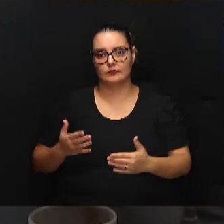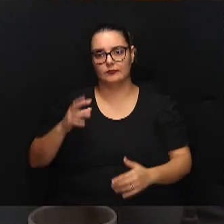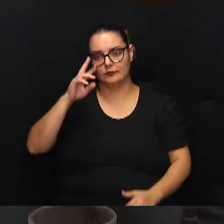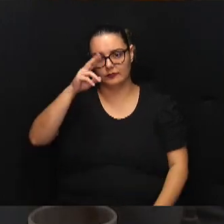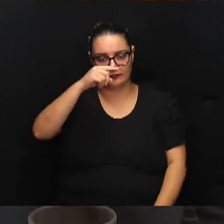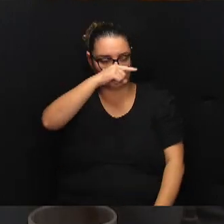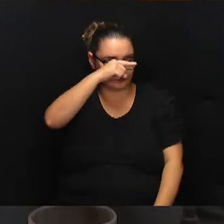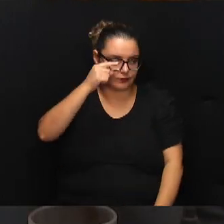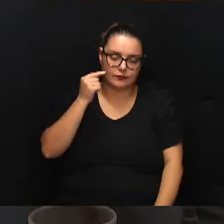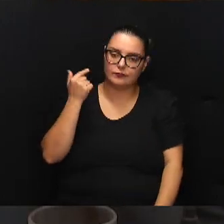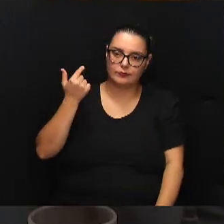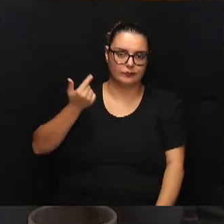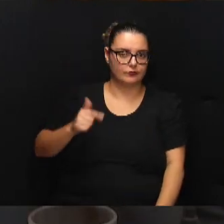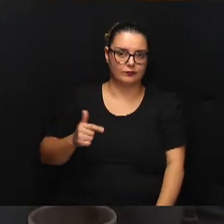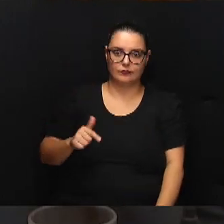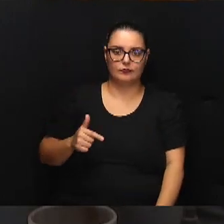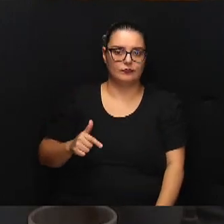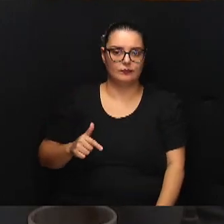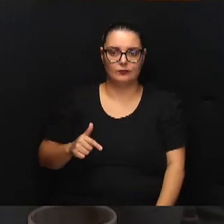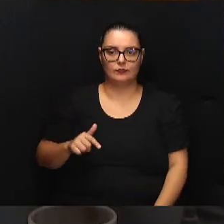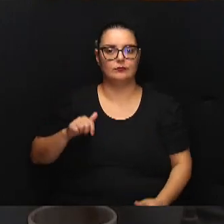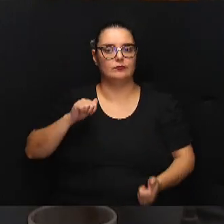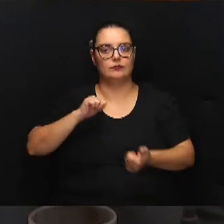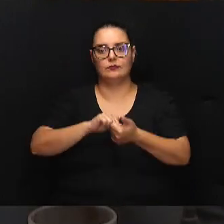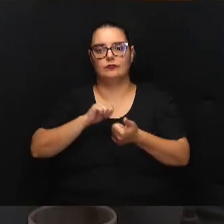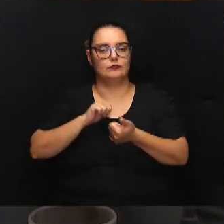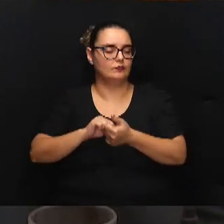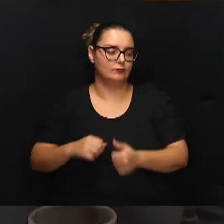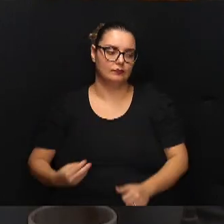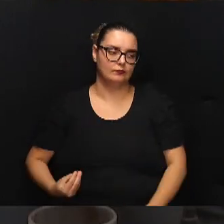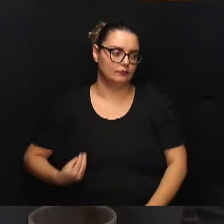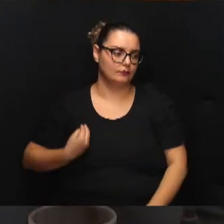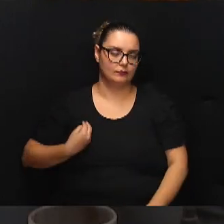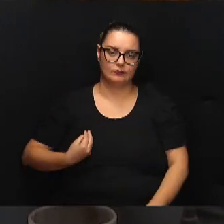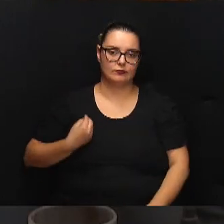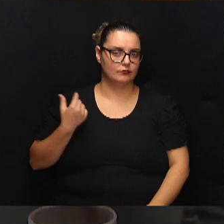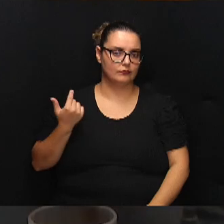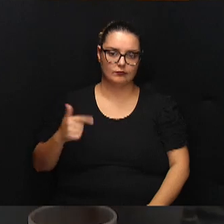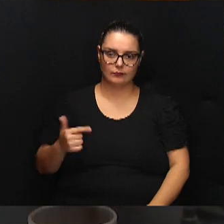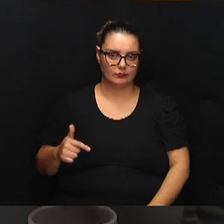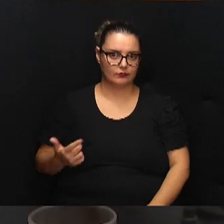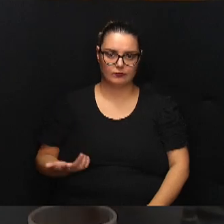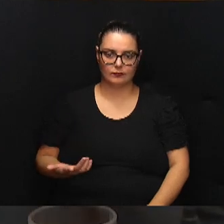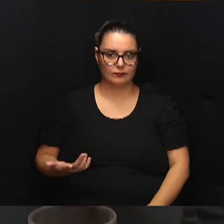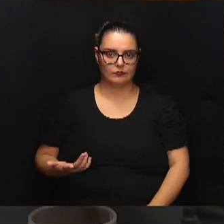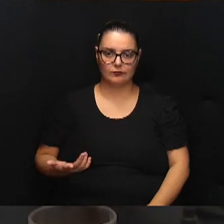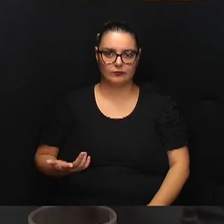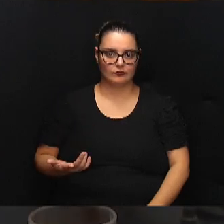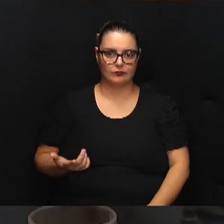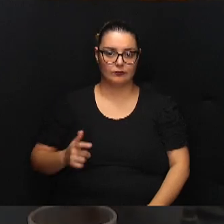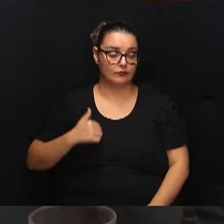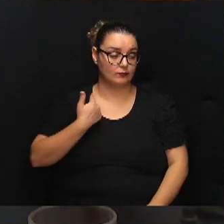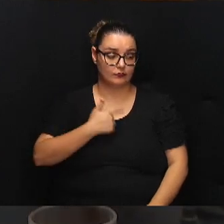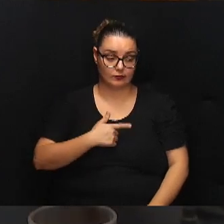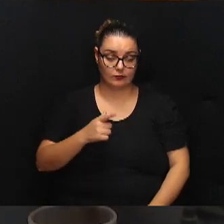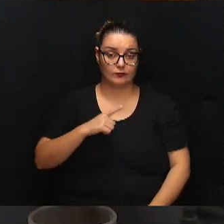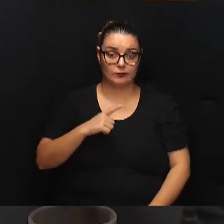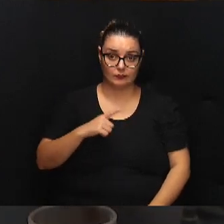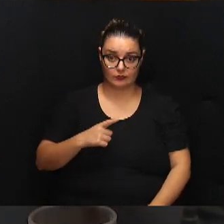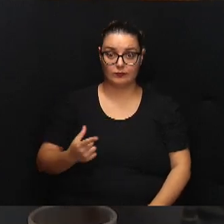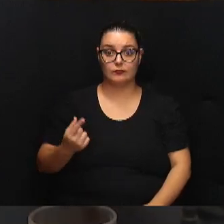não tem qualidade de vida, né? Não tem, nem mesmo nós que temos